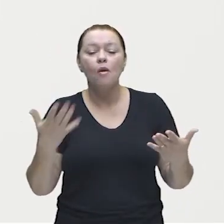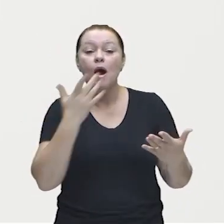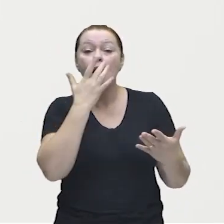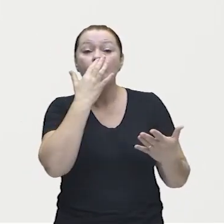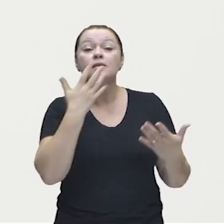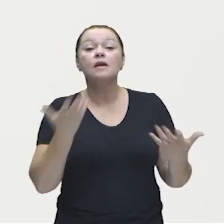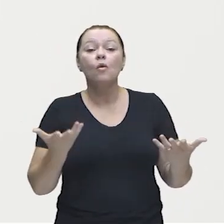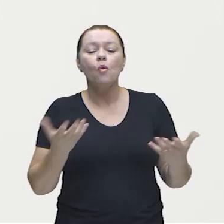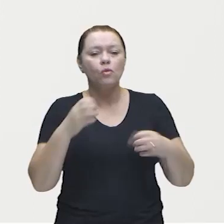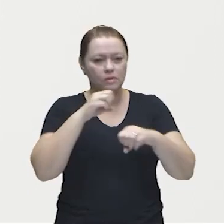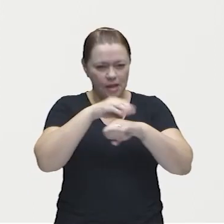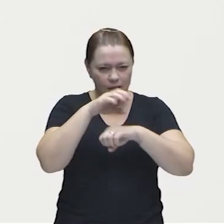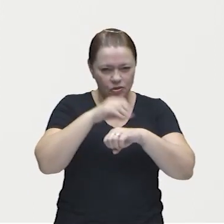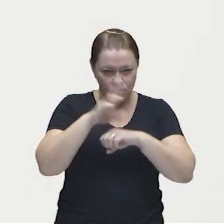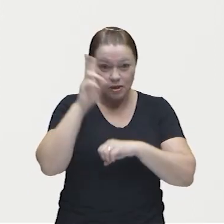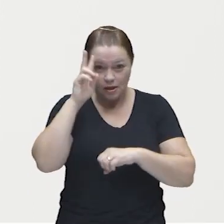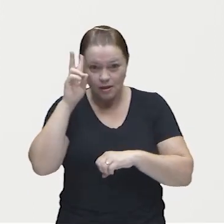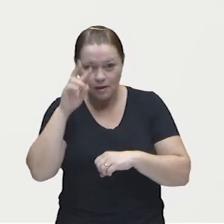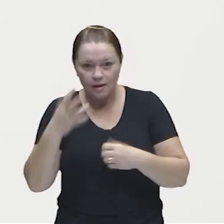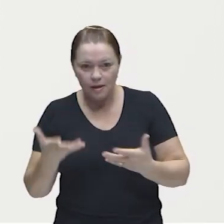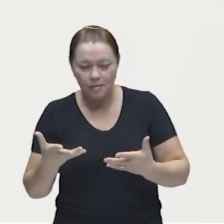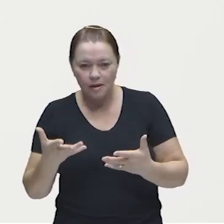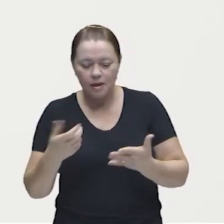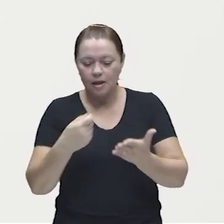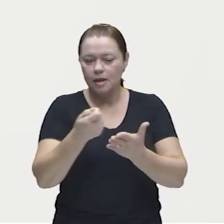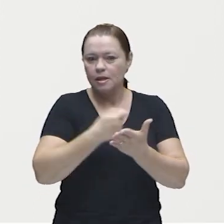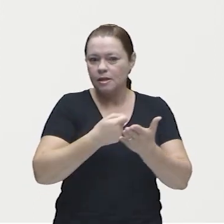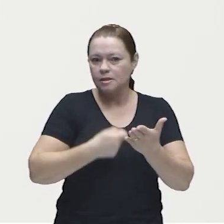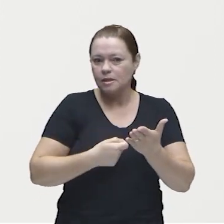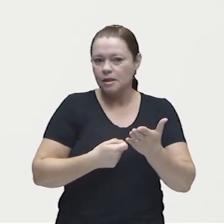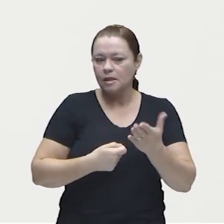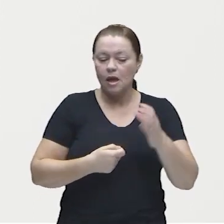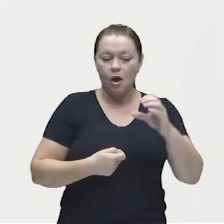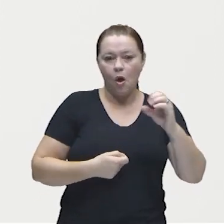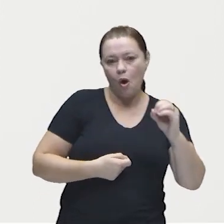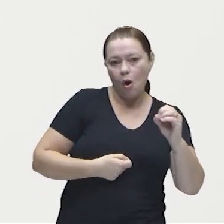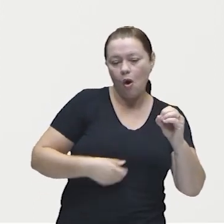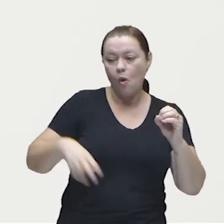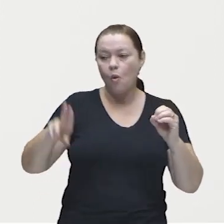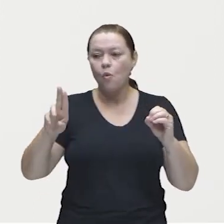nossa pista, escritas com A ou U.